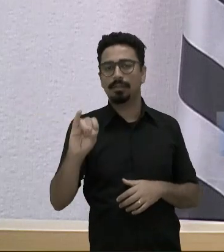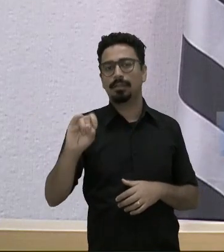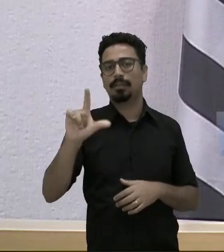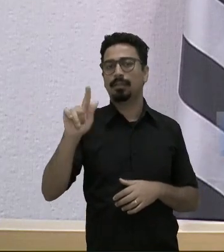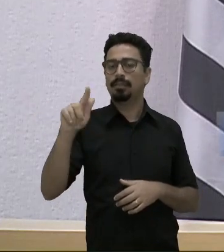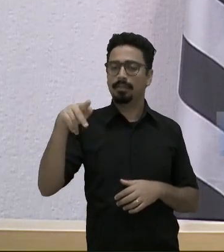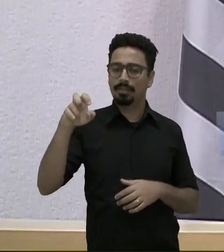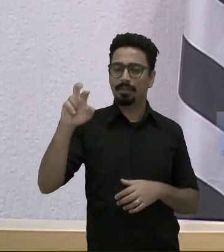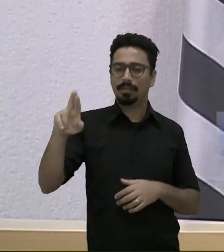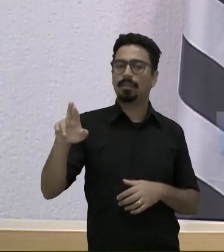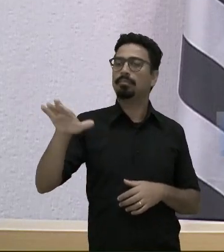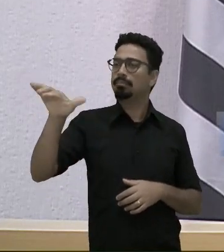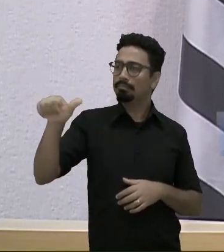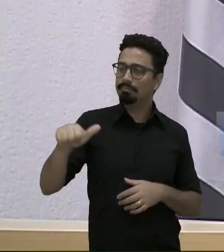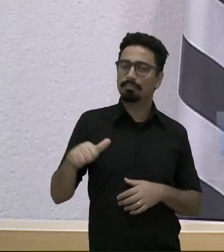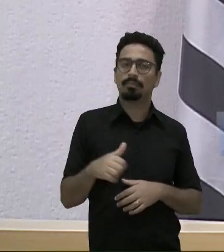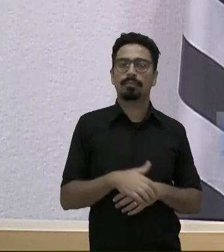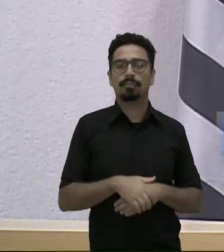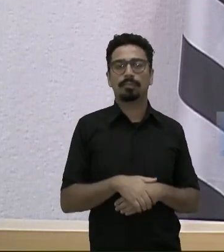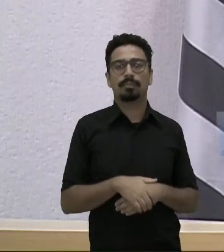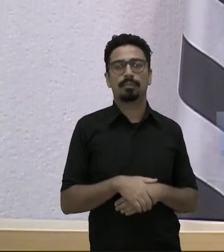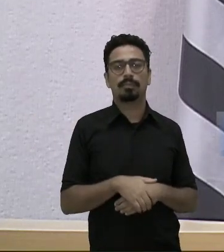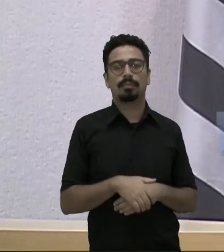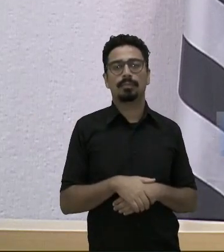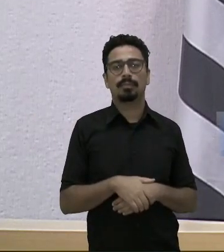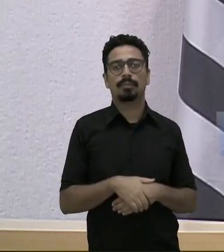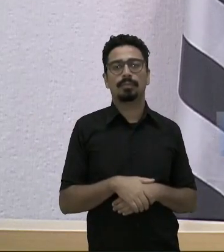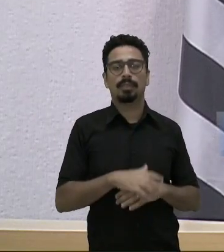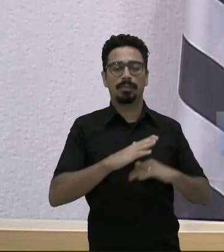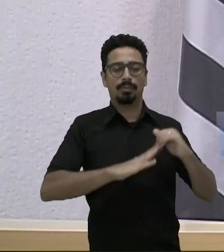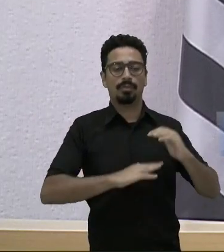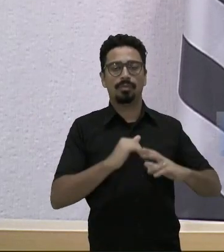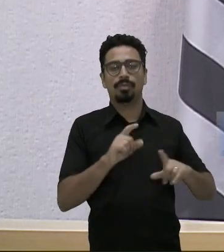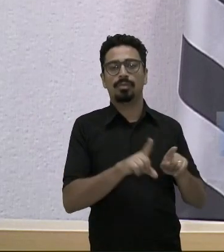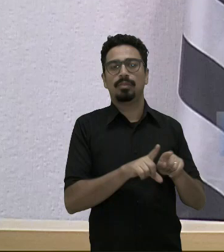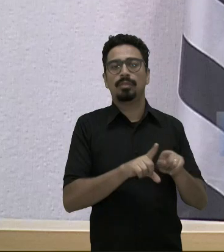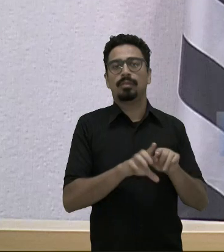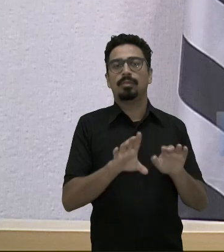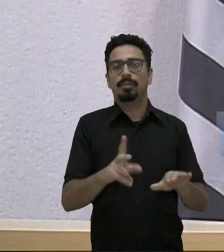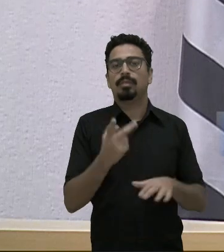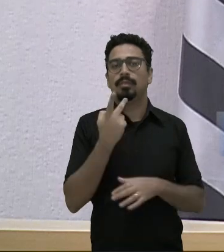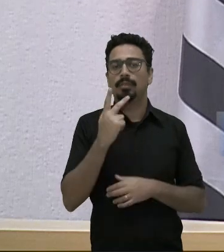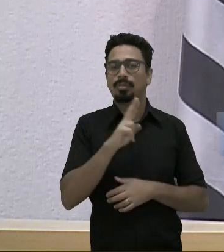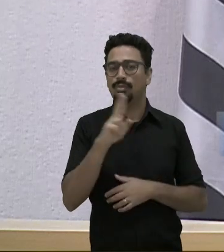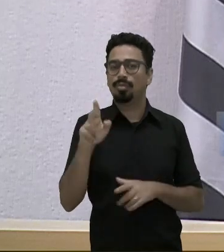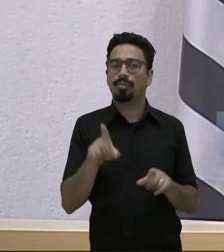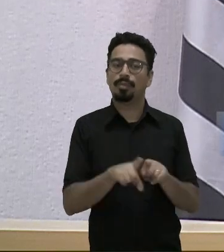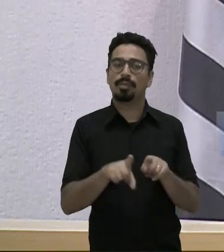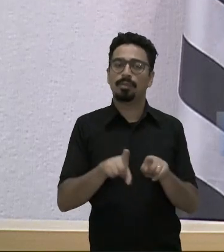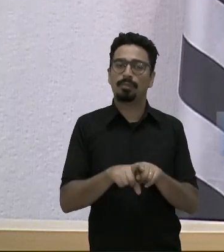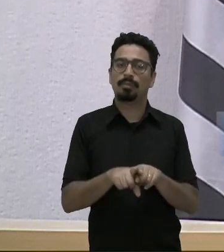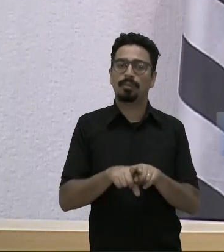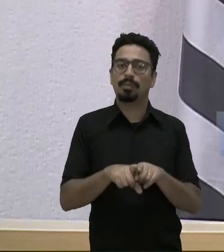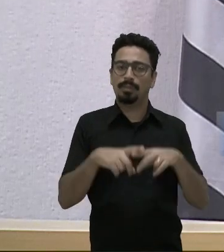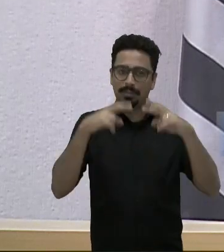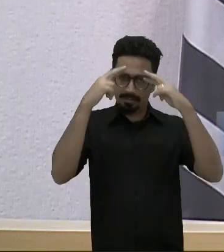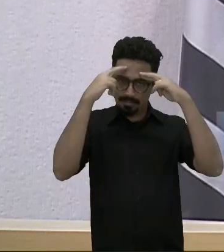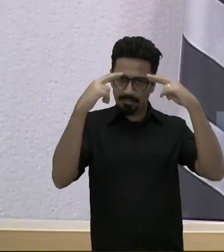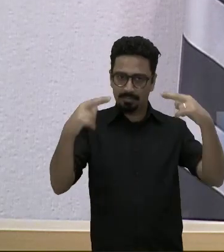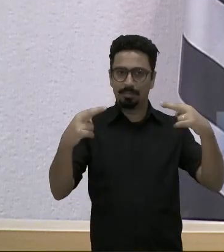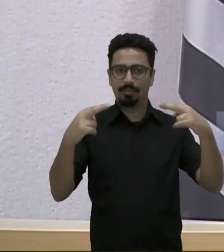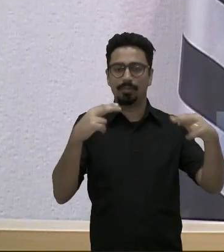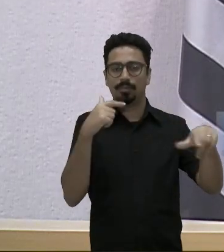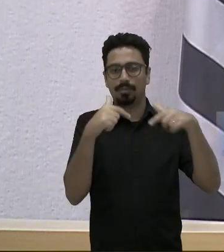vem cá. Sim, não tem problema usar a profissão, mas trate pelo nome, trate com respeito, reconheça o